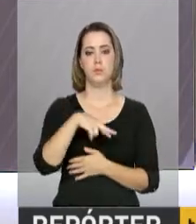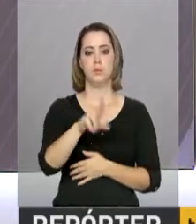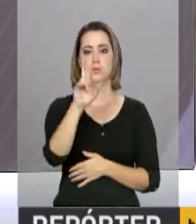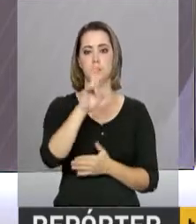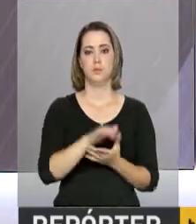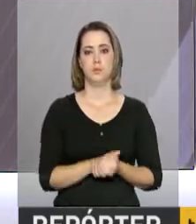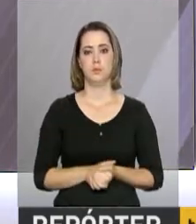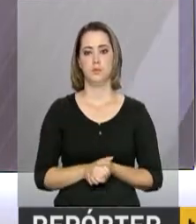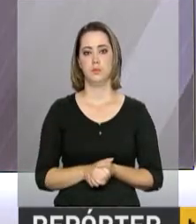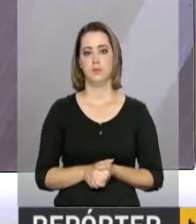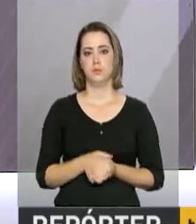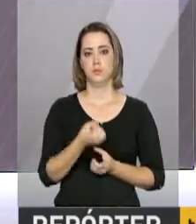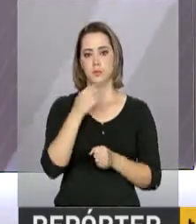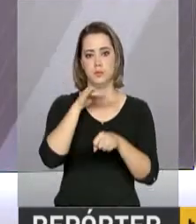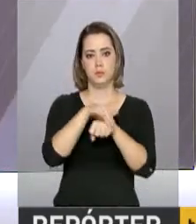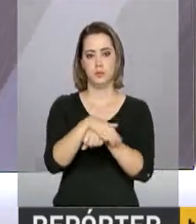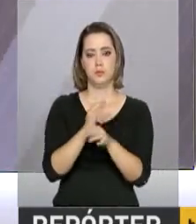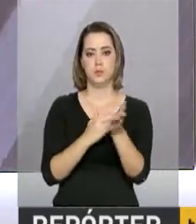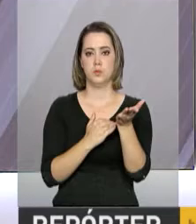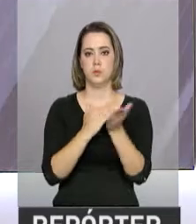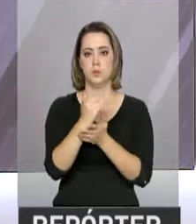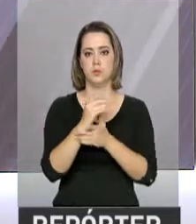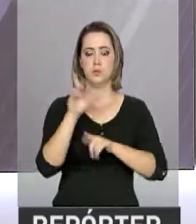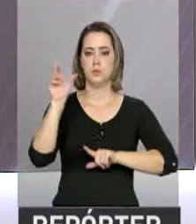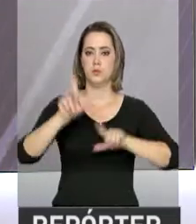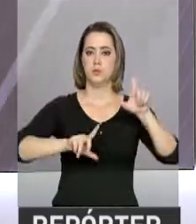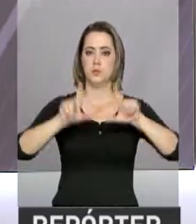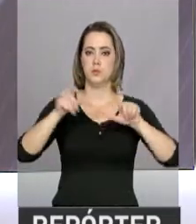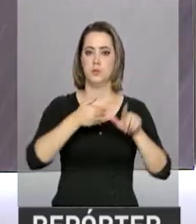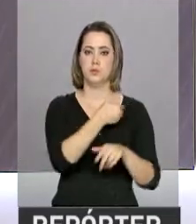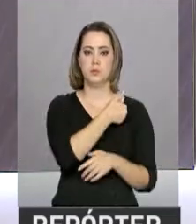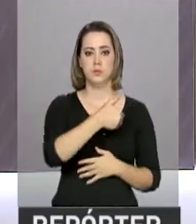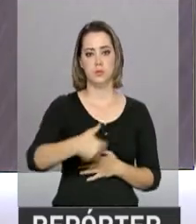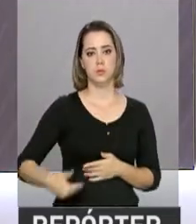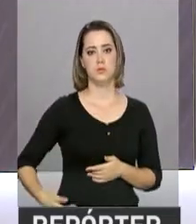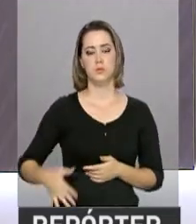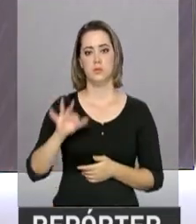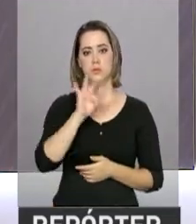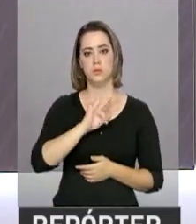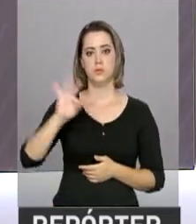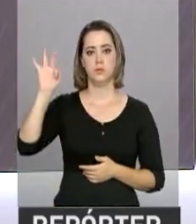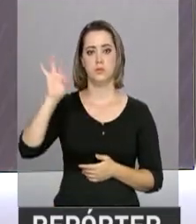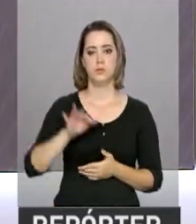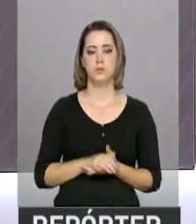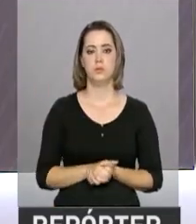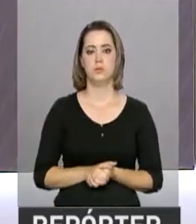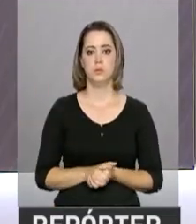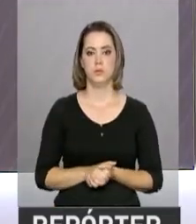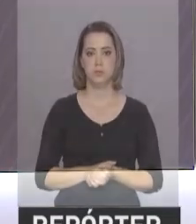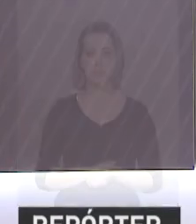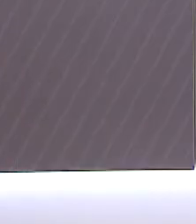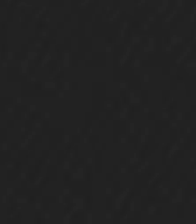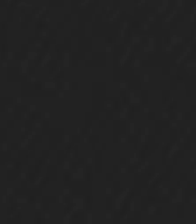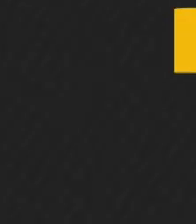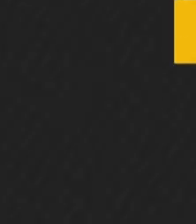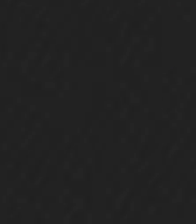do repórter nbr boa noite pra você continue com a gente aqui na nbr a tv do governo federal